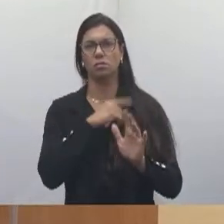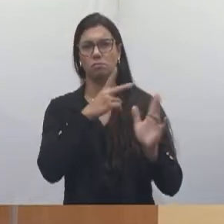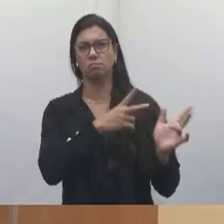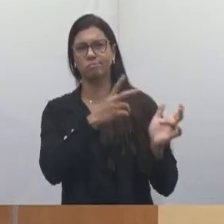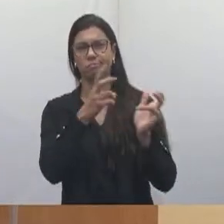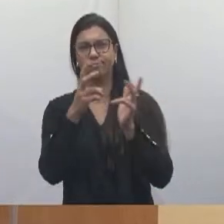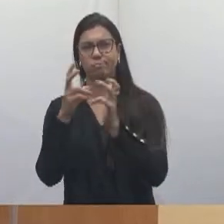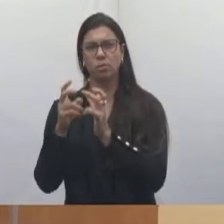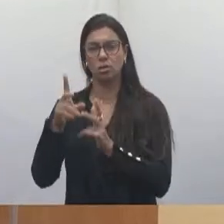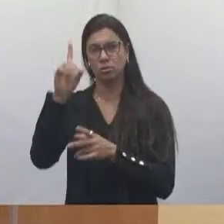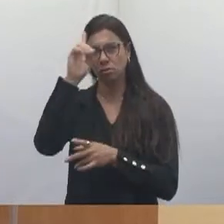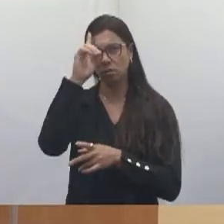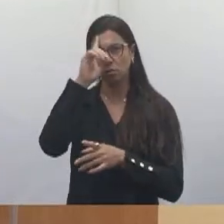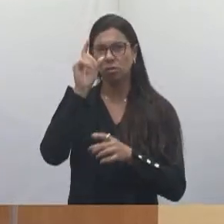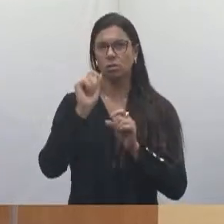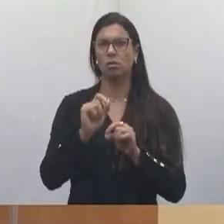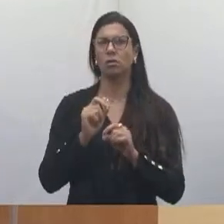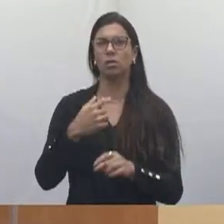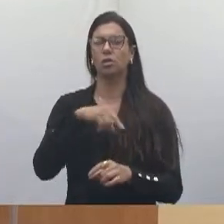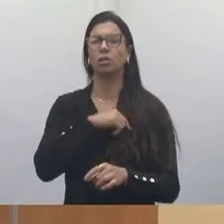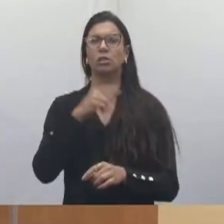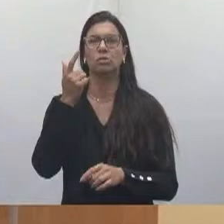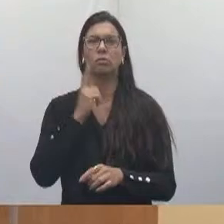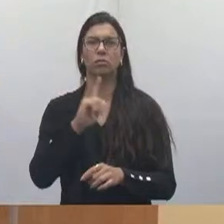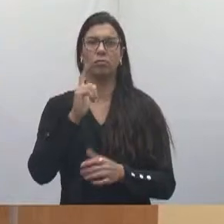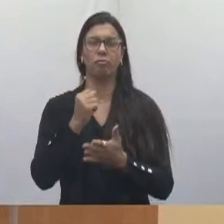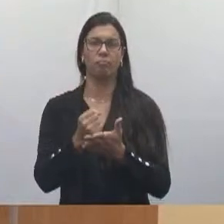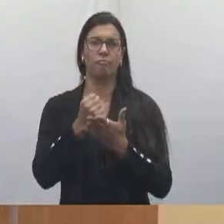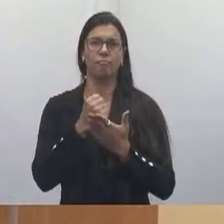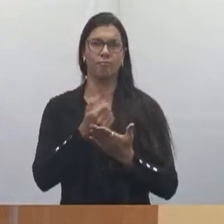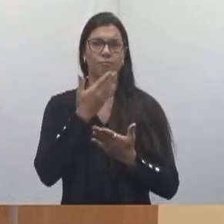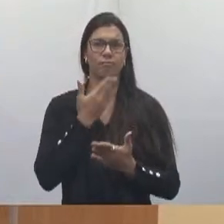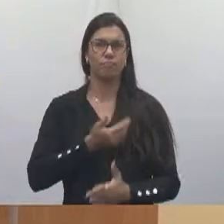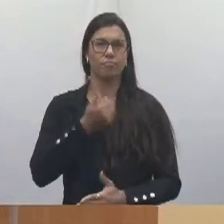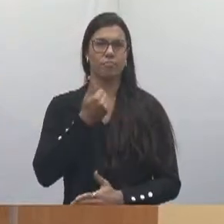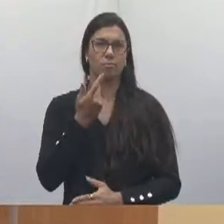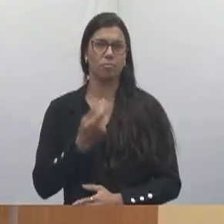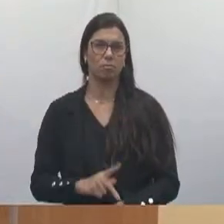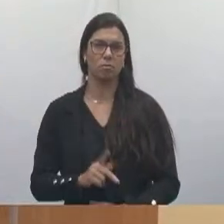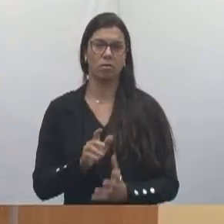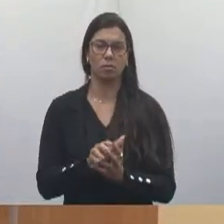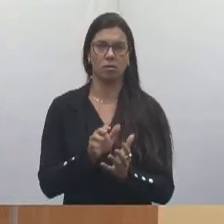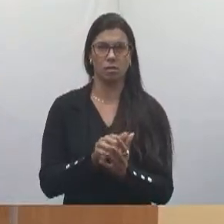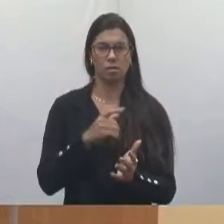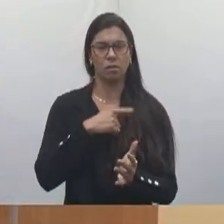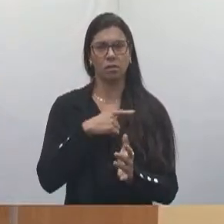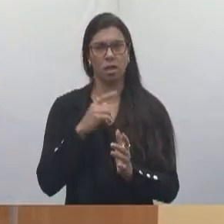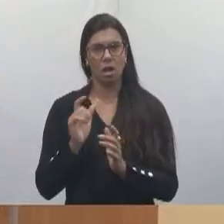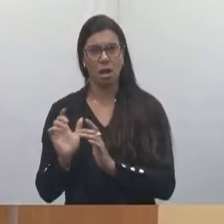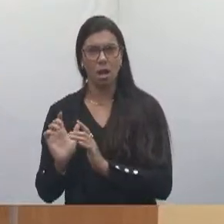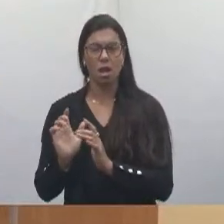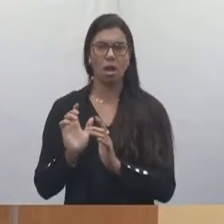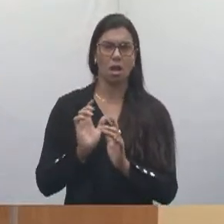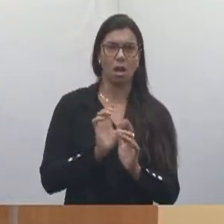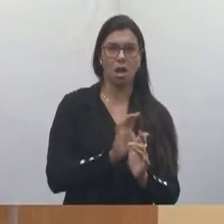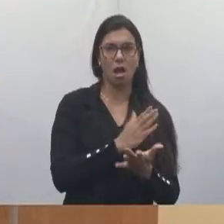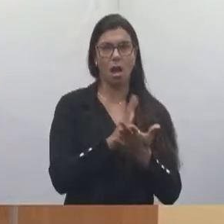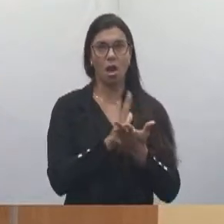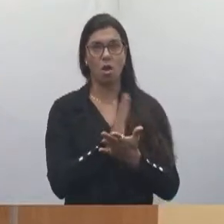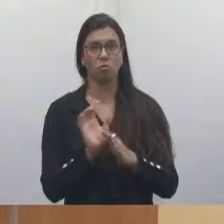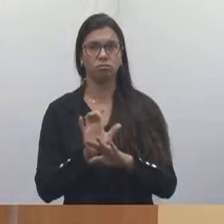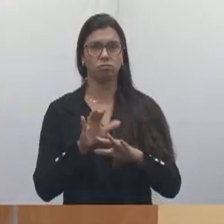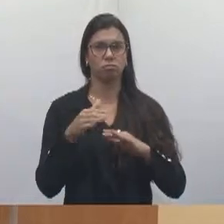perceber no dia a dia que a gente está conseguindo trazer melhorias, né? Existem alguns bairros aqui que ainda existe grandes cobranças,